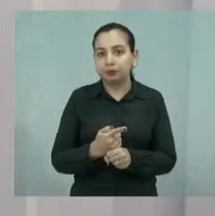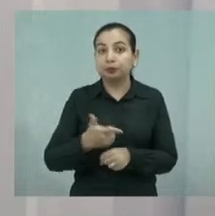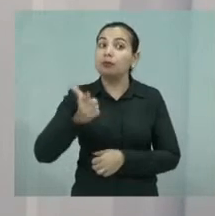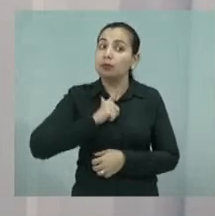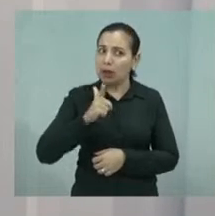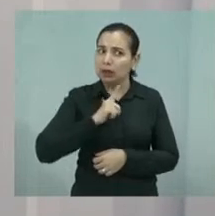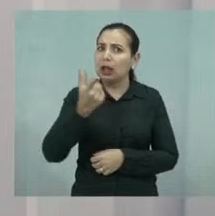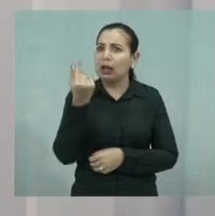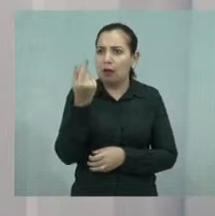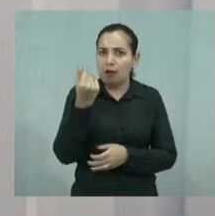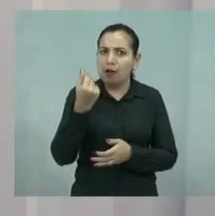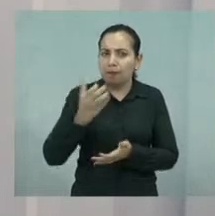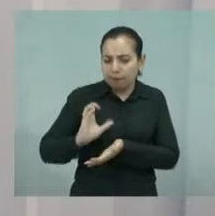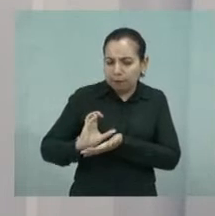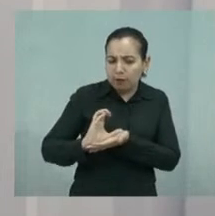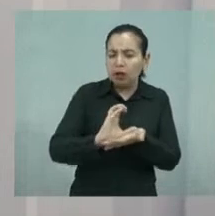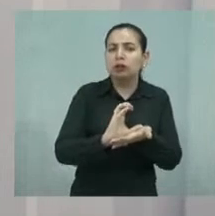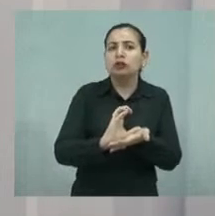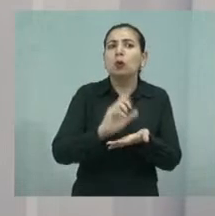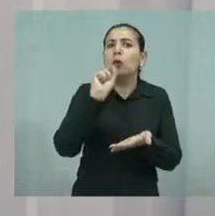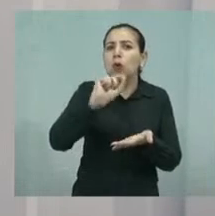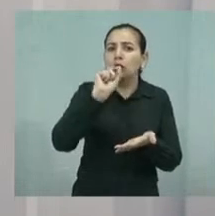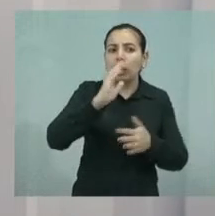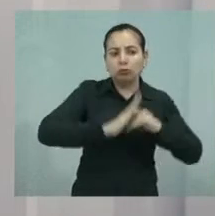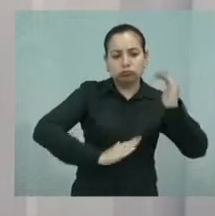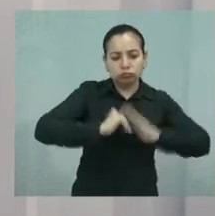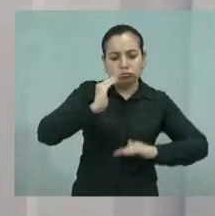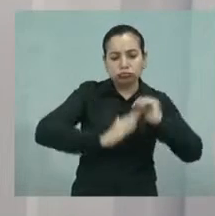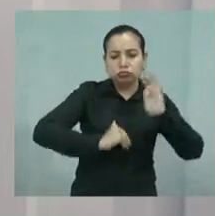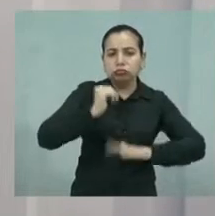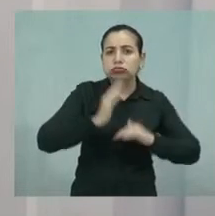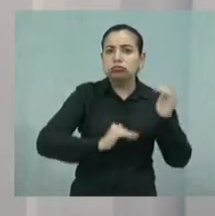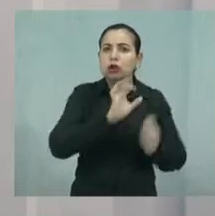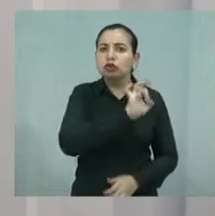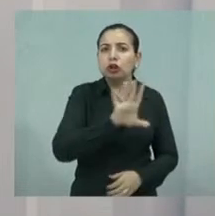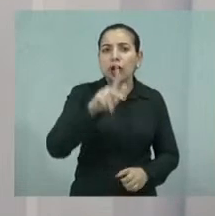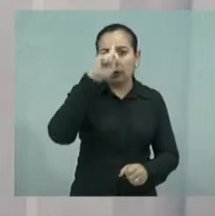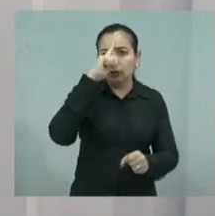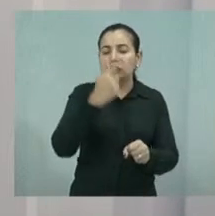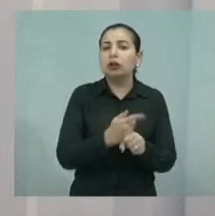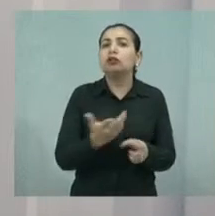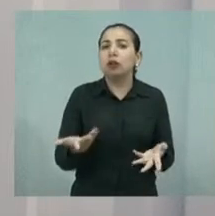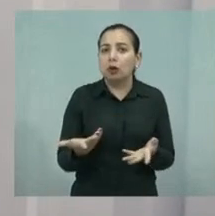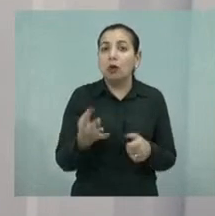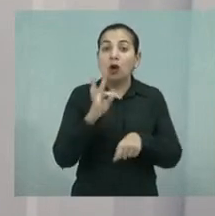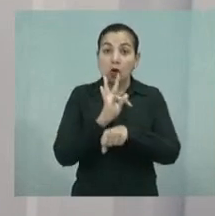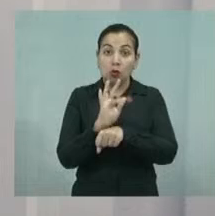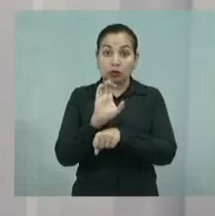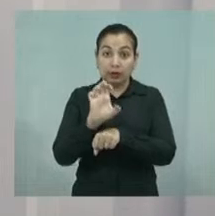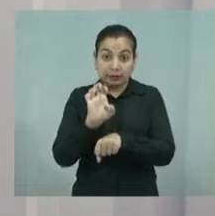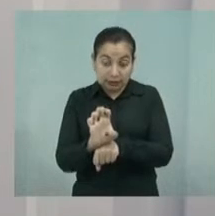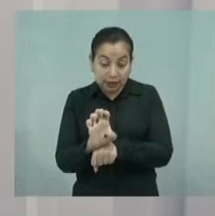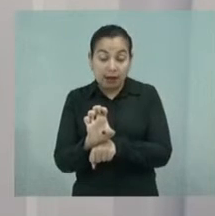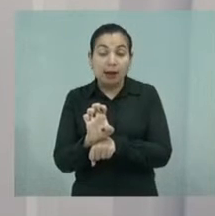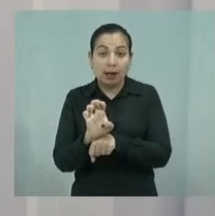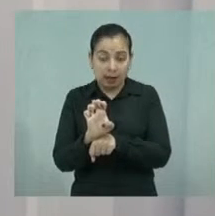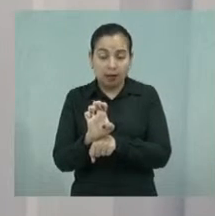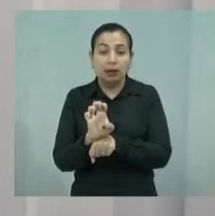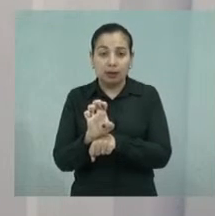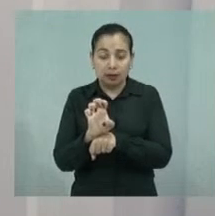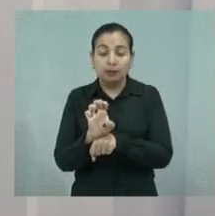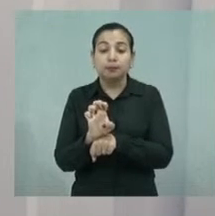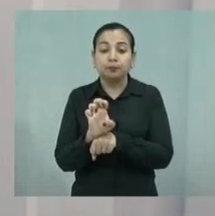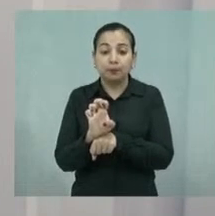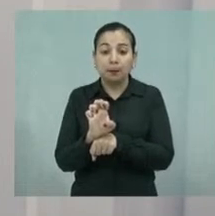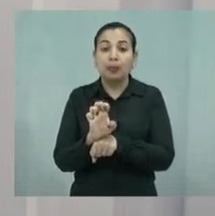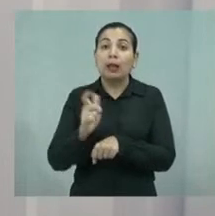investimentos, por assim dizer, na qualificação continuada desses gestores. O próprio Tribunal de Contas do Estado, através do